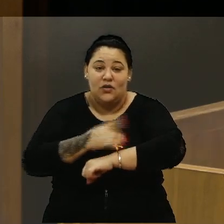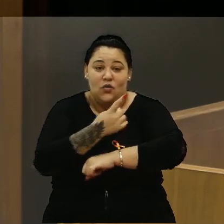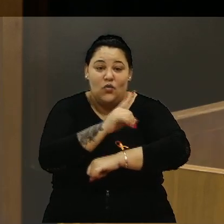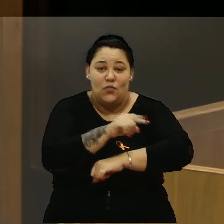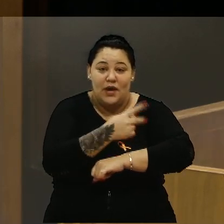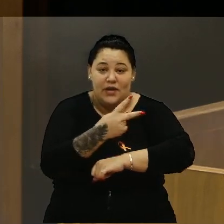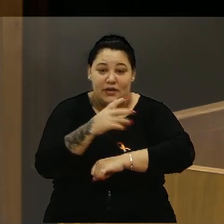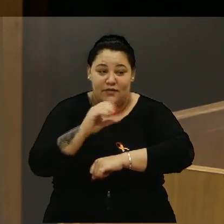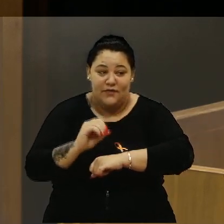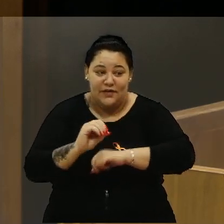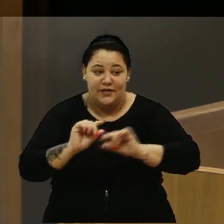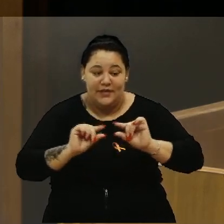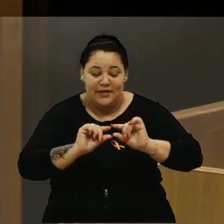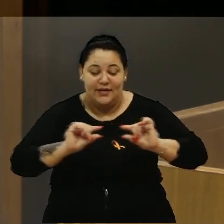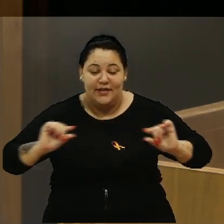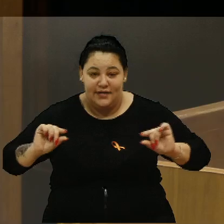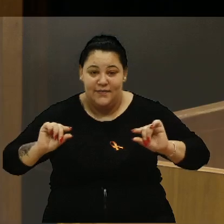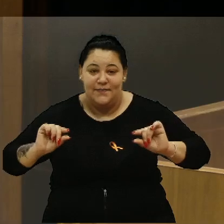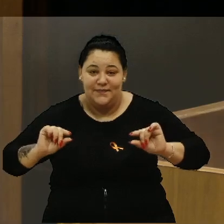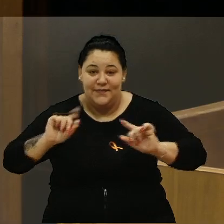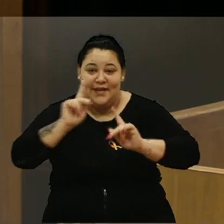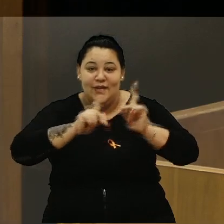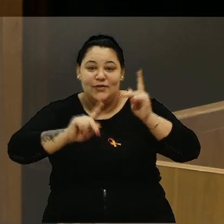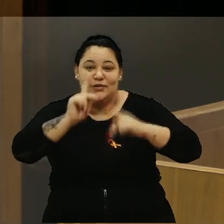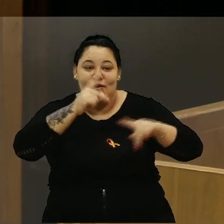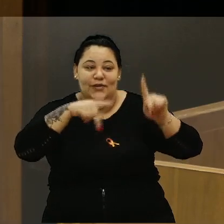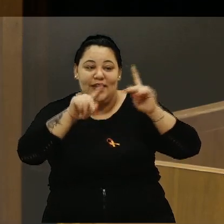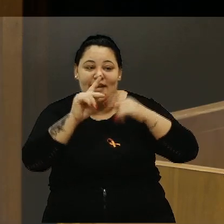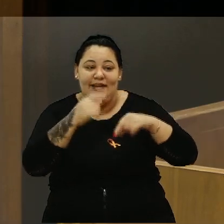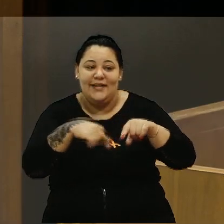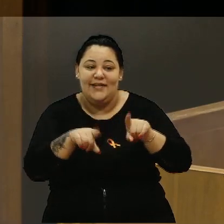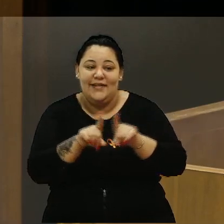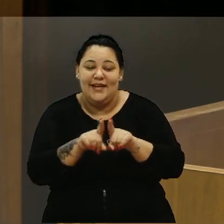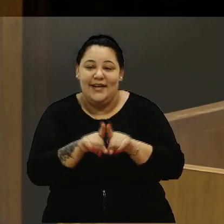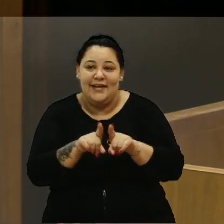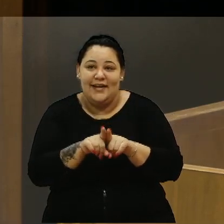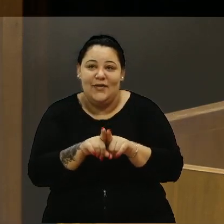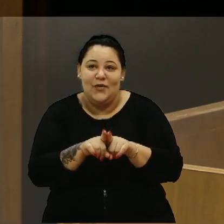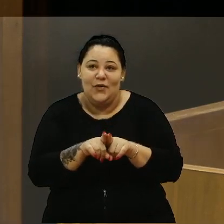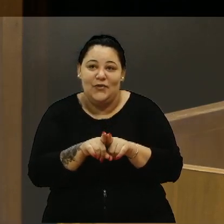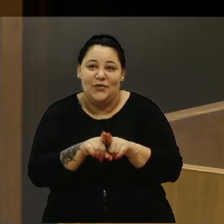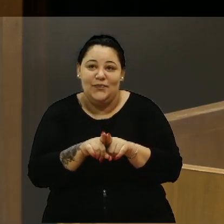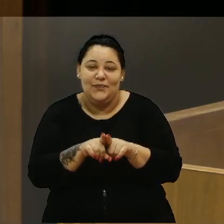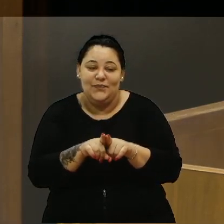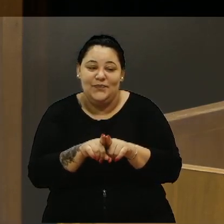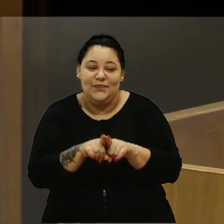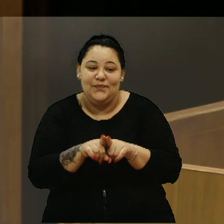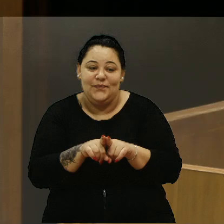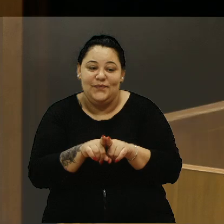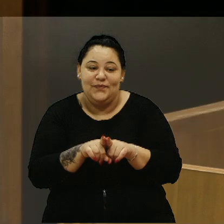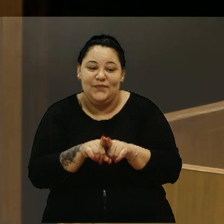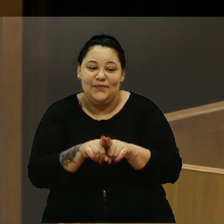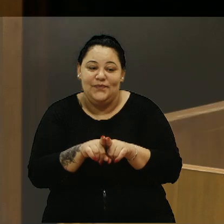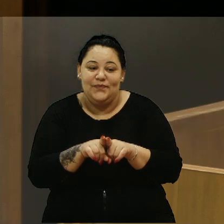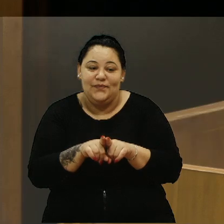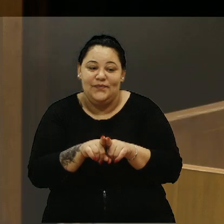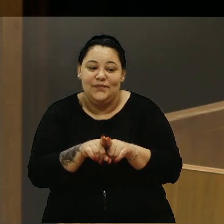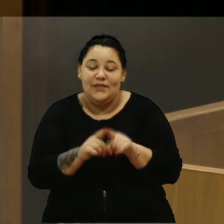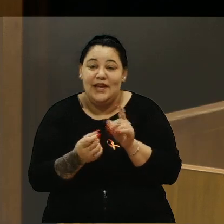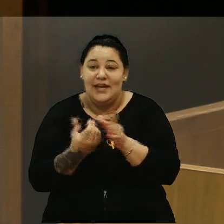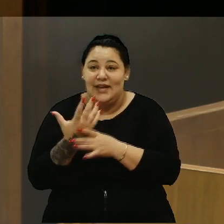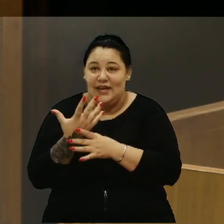só o piso no chão, vai poluir o manancial? Aonde é que isso cria um